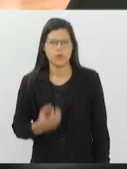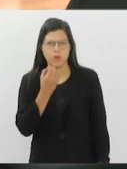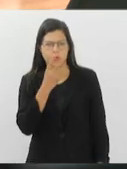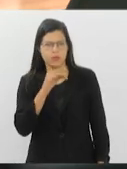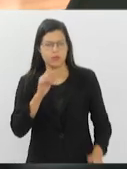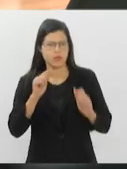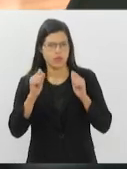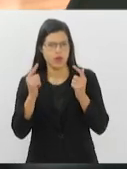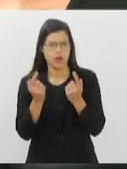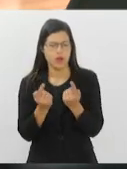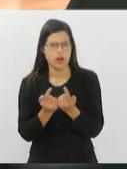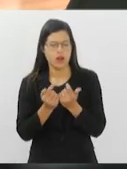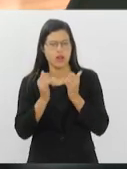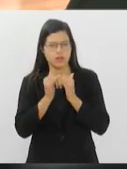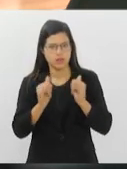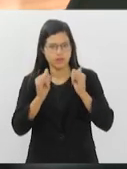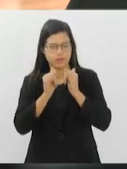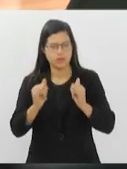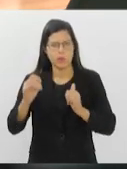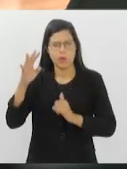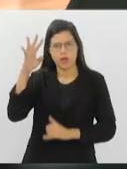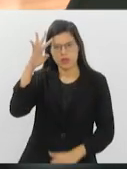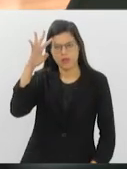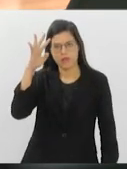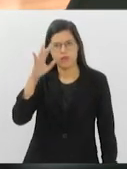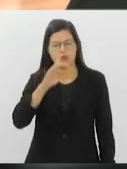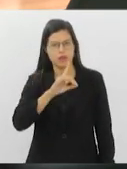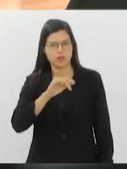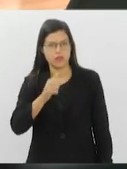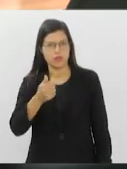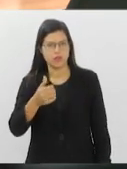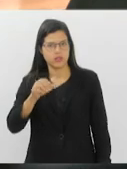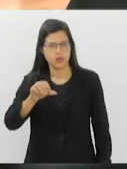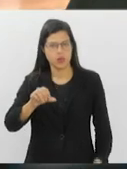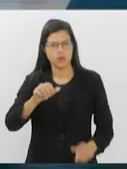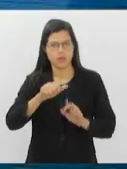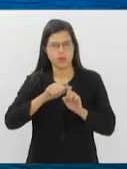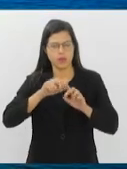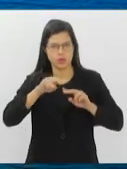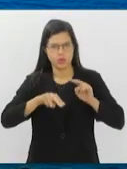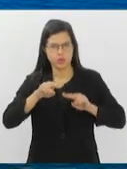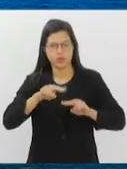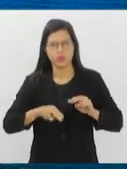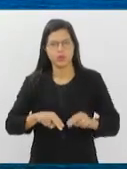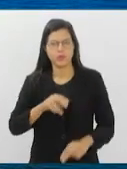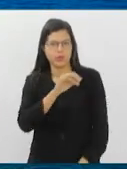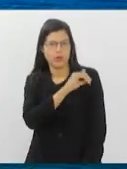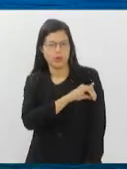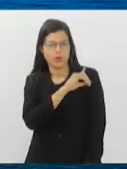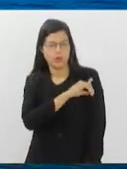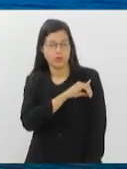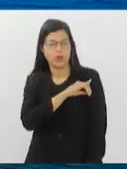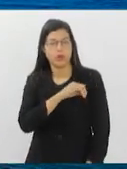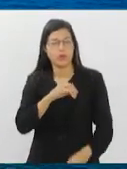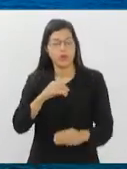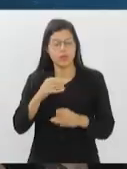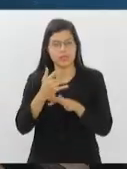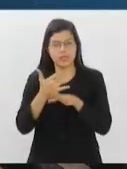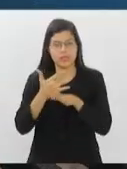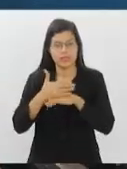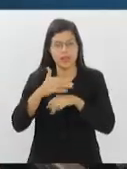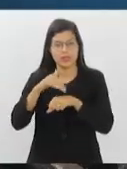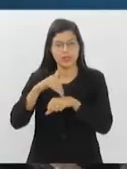O Bom Dia Alerj traz os seguintes destaques nesta quarta-feira, 19 de junho. Rio de Janeiro está entre as cidades